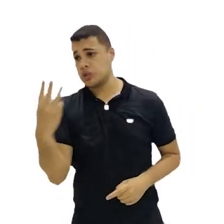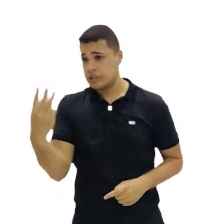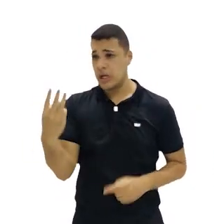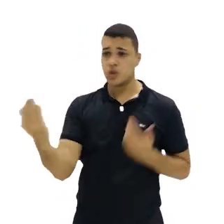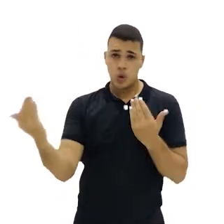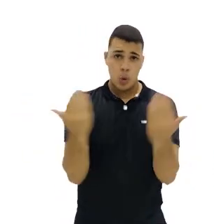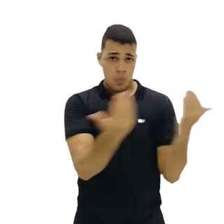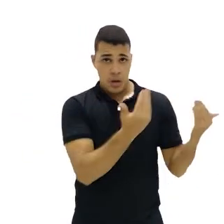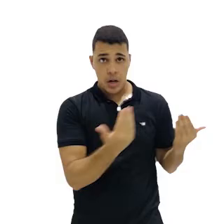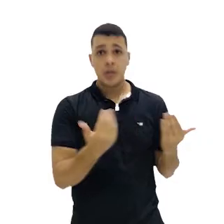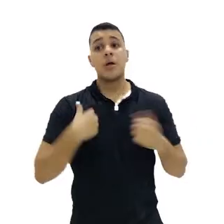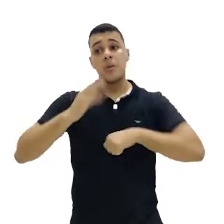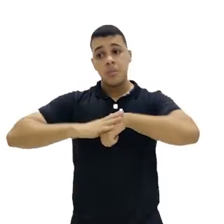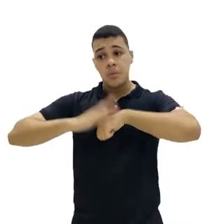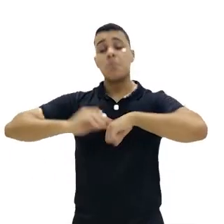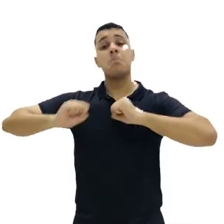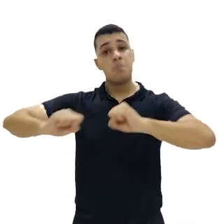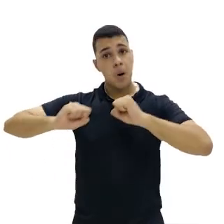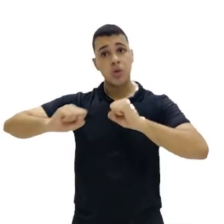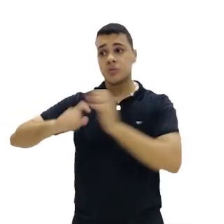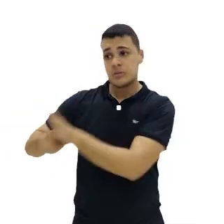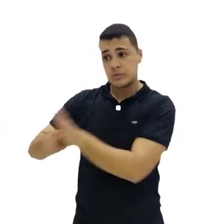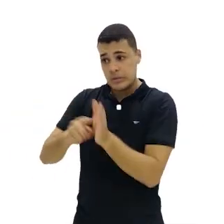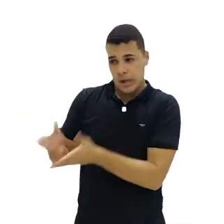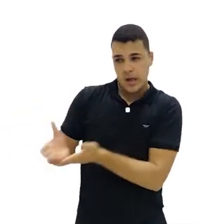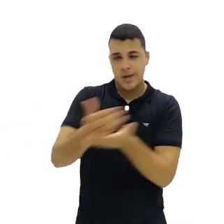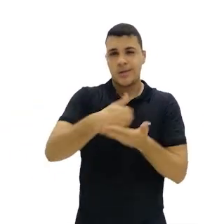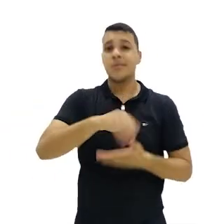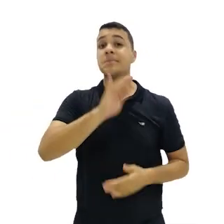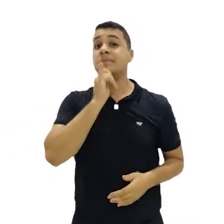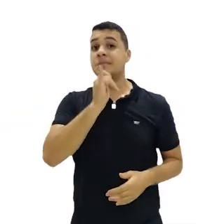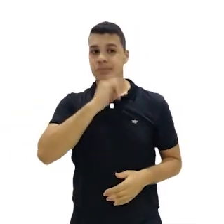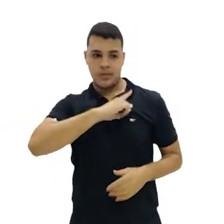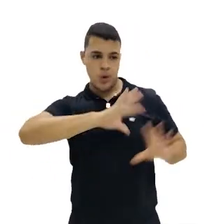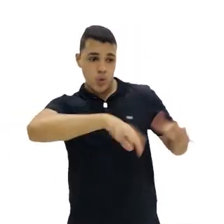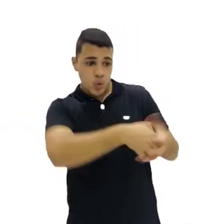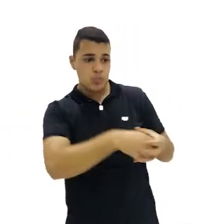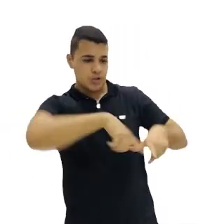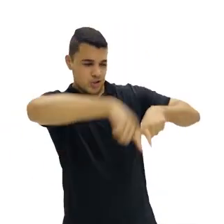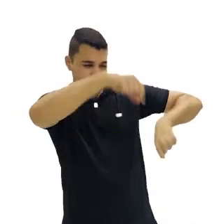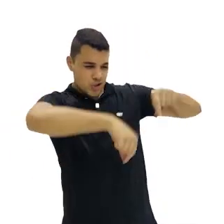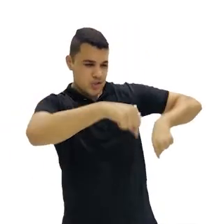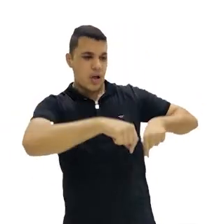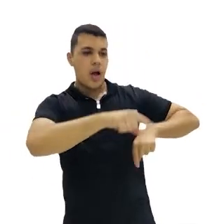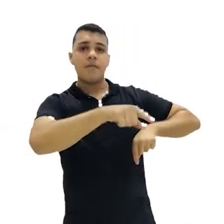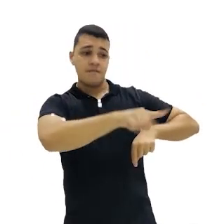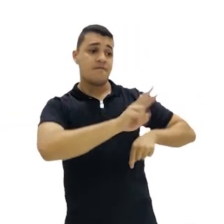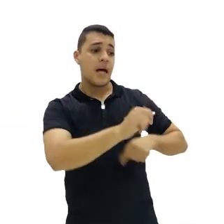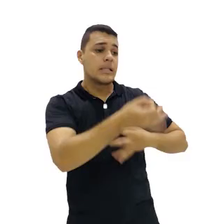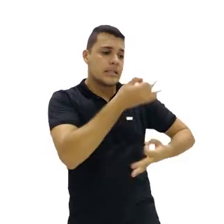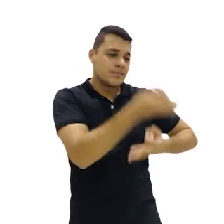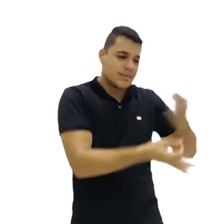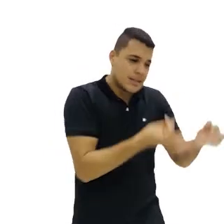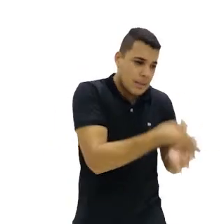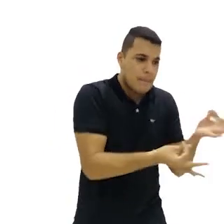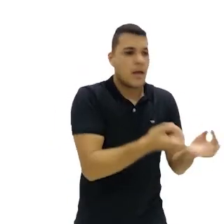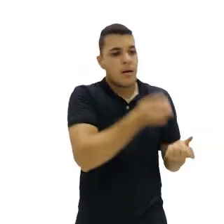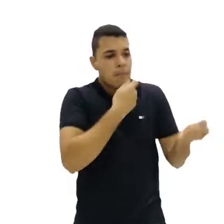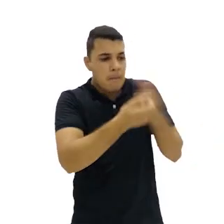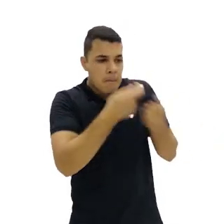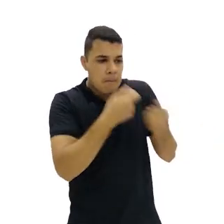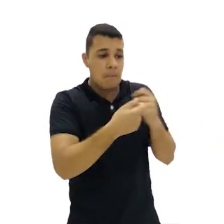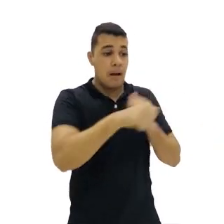conjunto de pessoas sorteadas para o tratamento A, um conjunto de pessoas sorteadas para o tratamento B e um conjunto de pessoas que